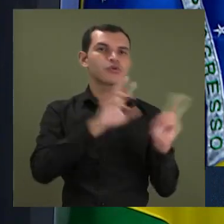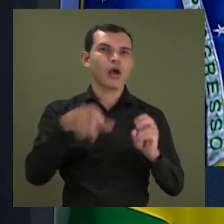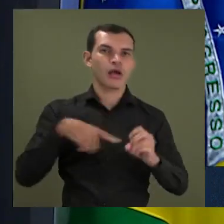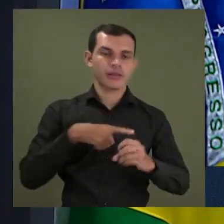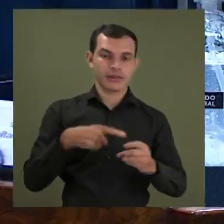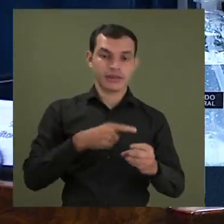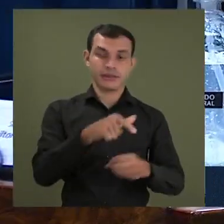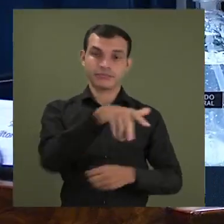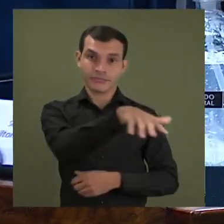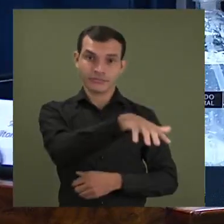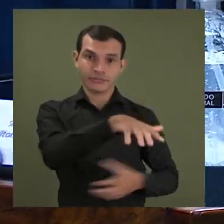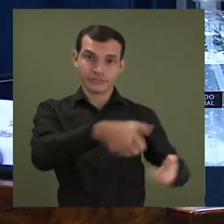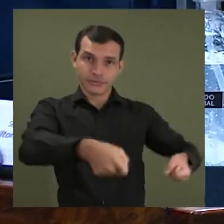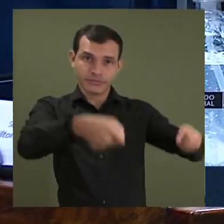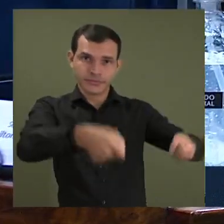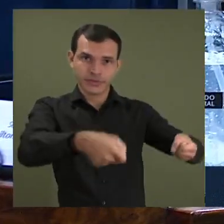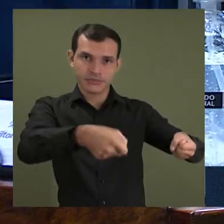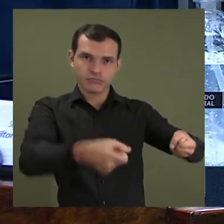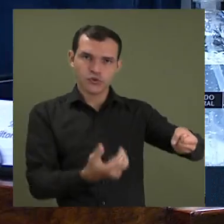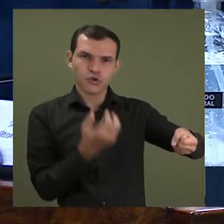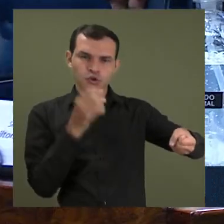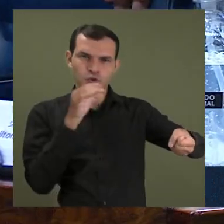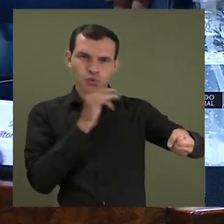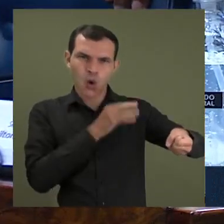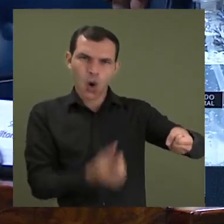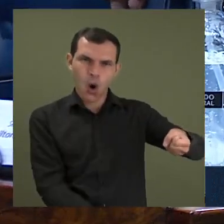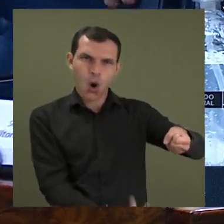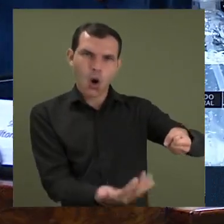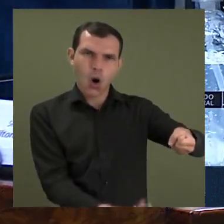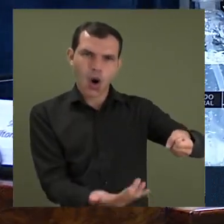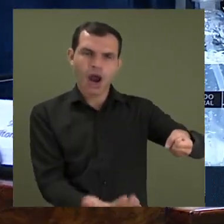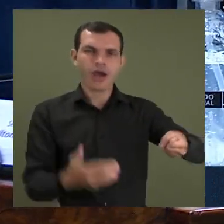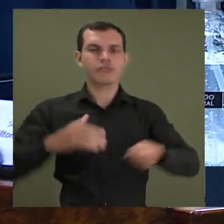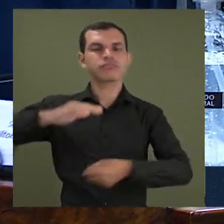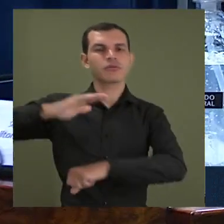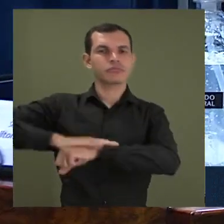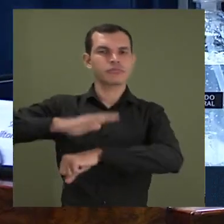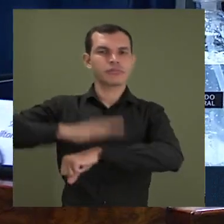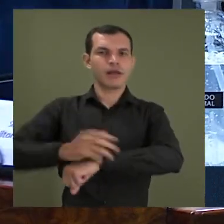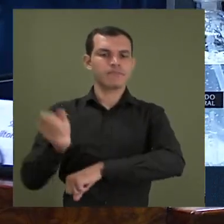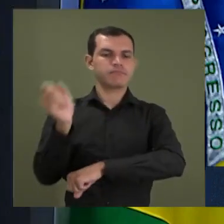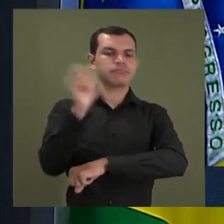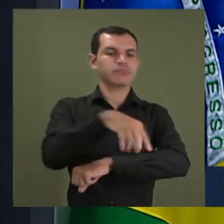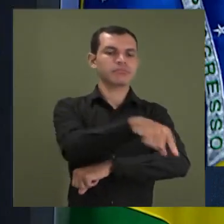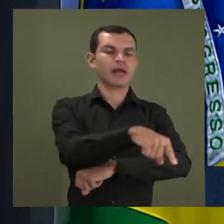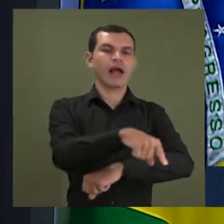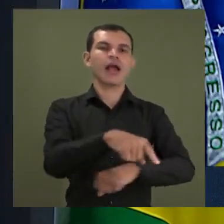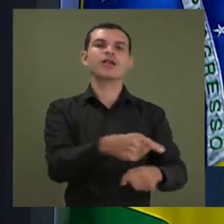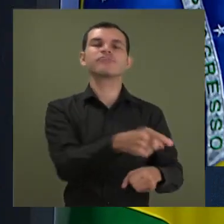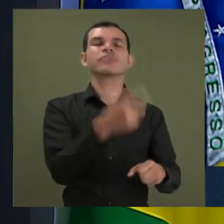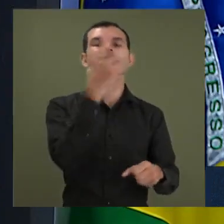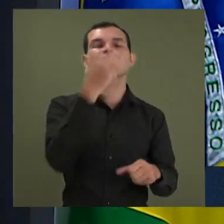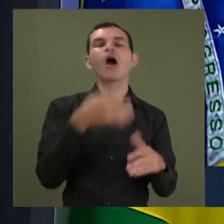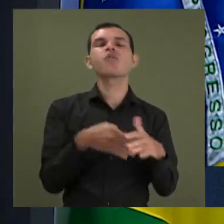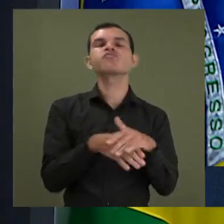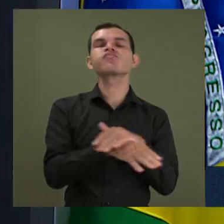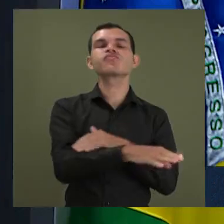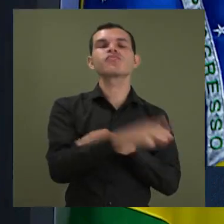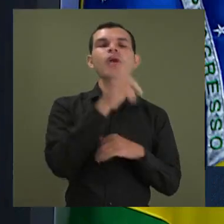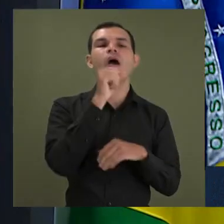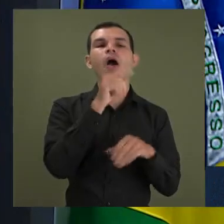panela quente? Que você vai ali se acostumando, vai aumentando a temperatura, vai, ele